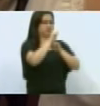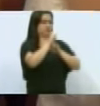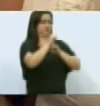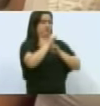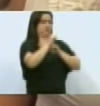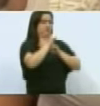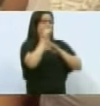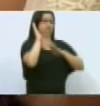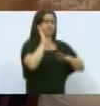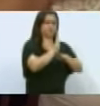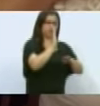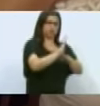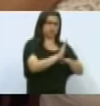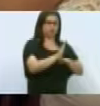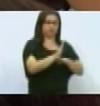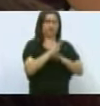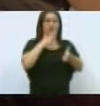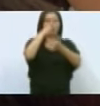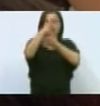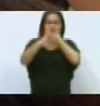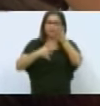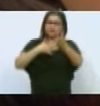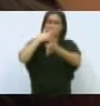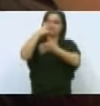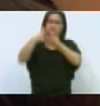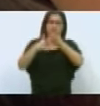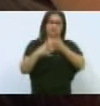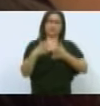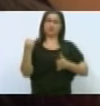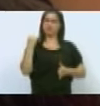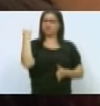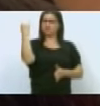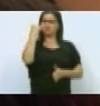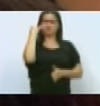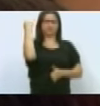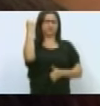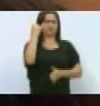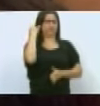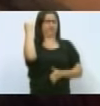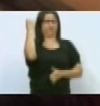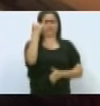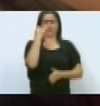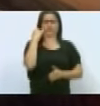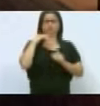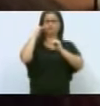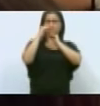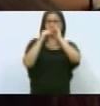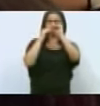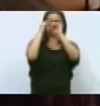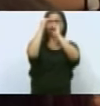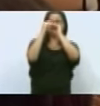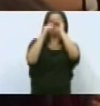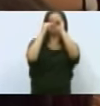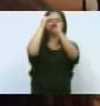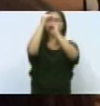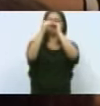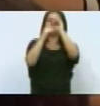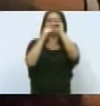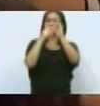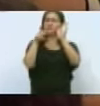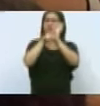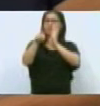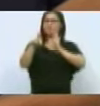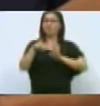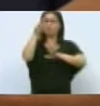social. Então, a linguagem de sinais, ela é como... ela tem uma evolução, né? É uma língua, você tem que aprender uma